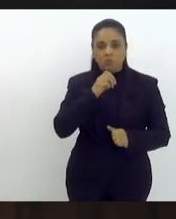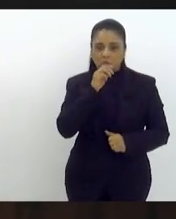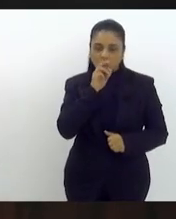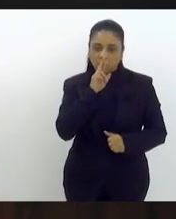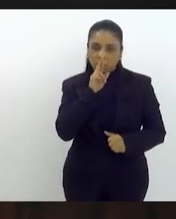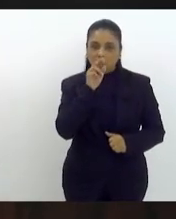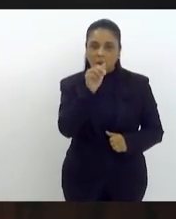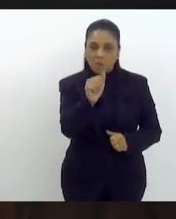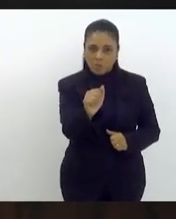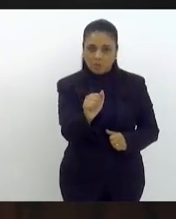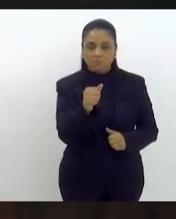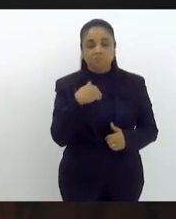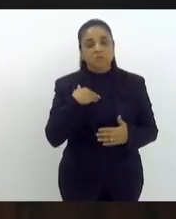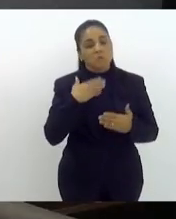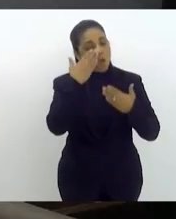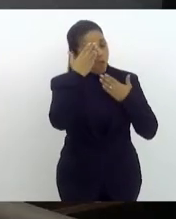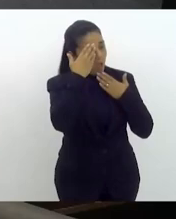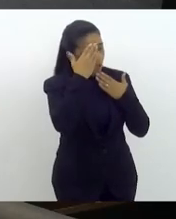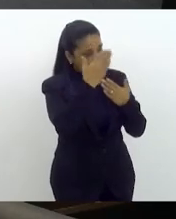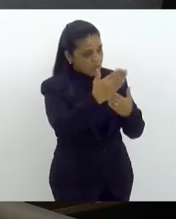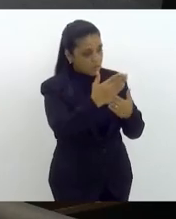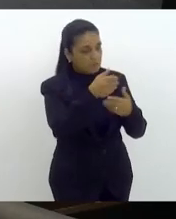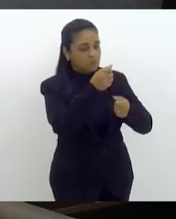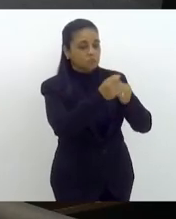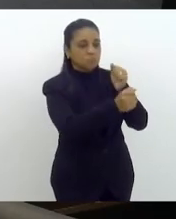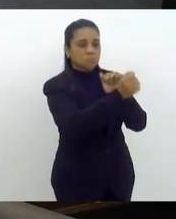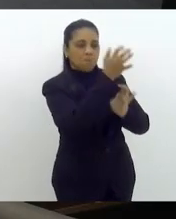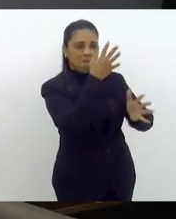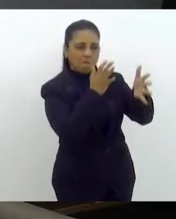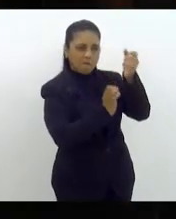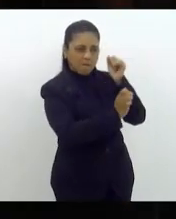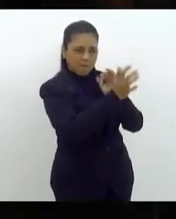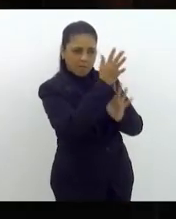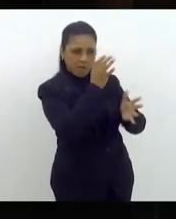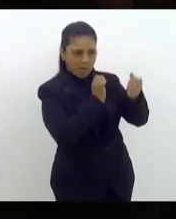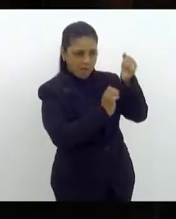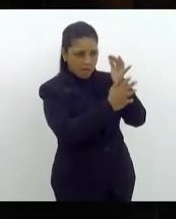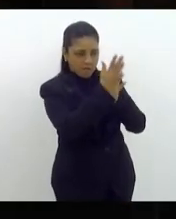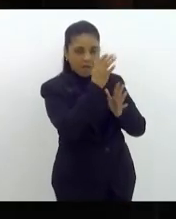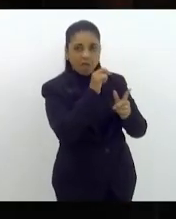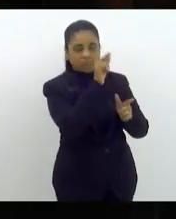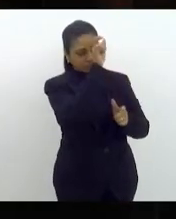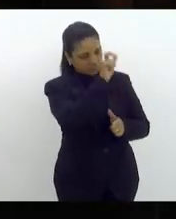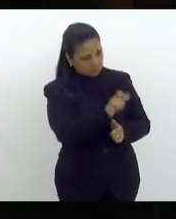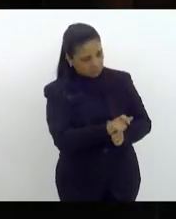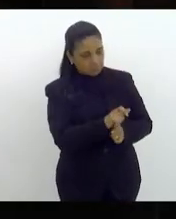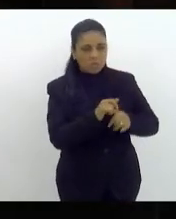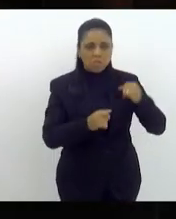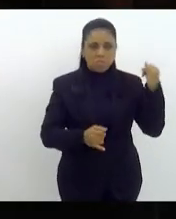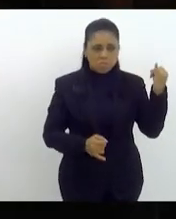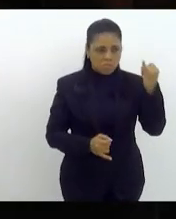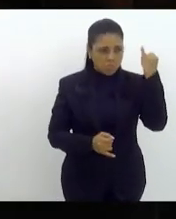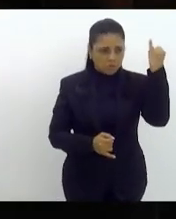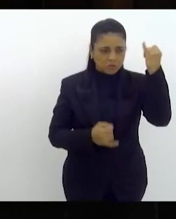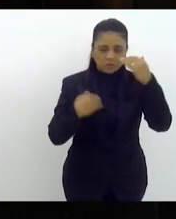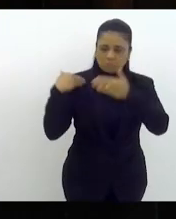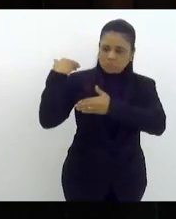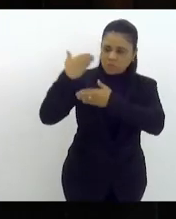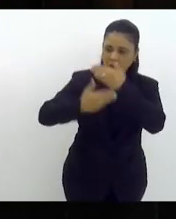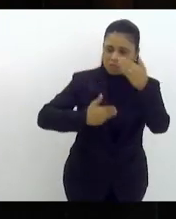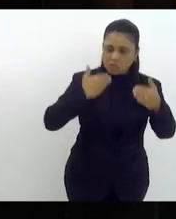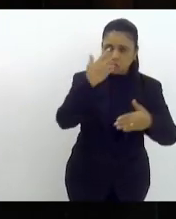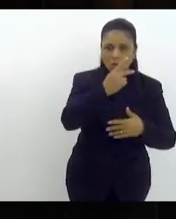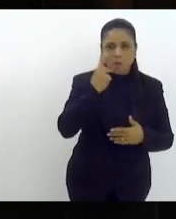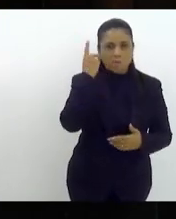eu agradeço suas palavras e vindo as palavras de alguém com a sua envergadura com o seu a trajetória política